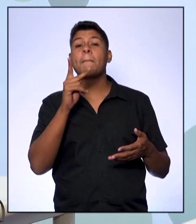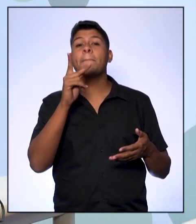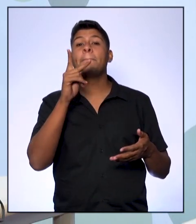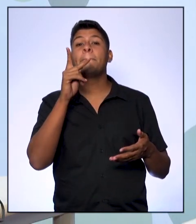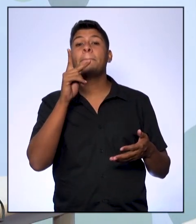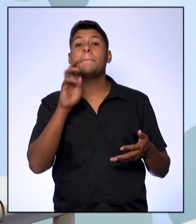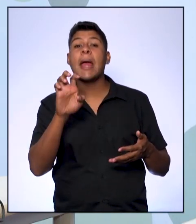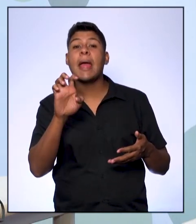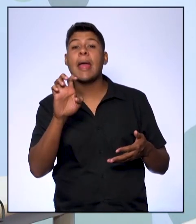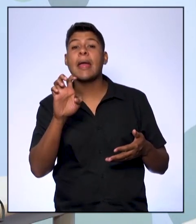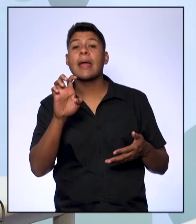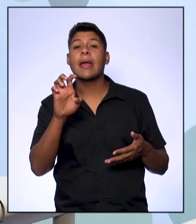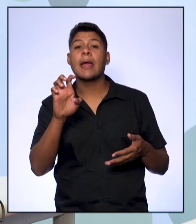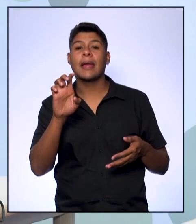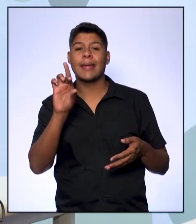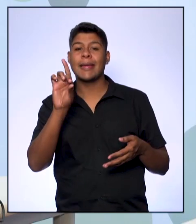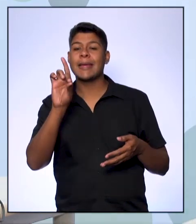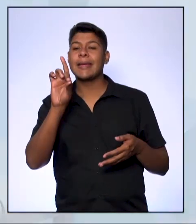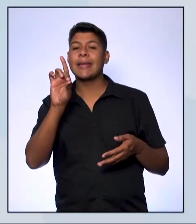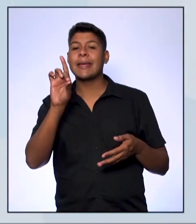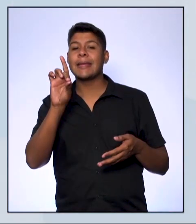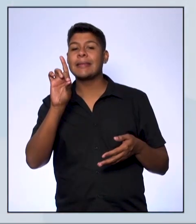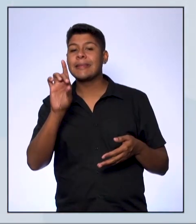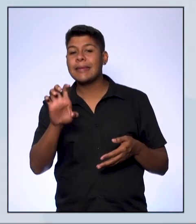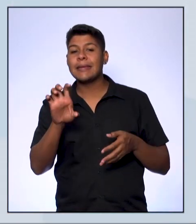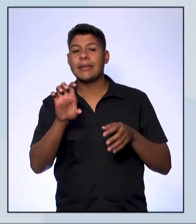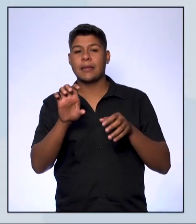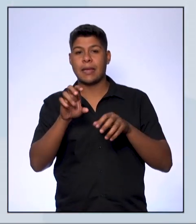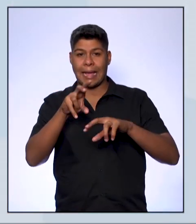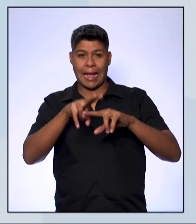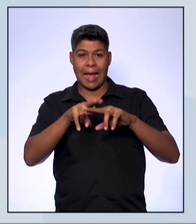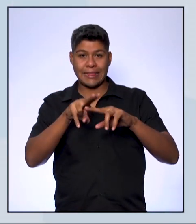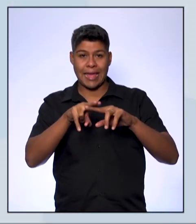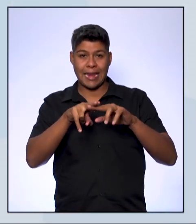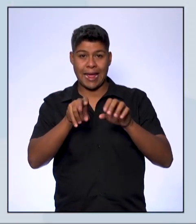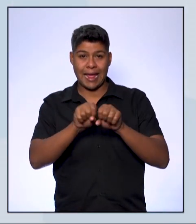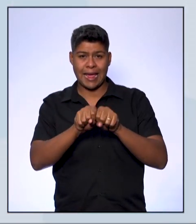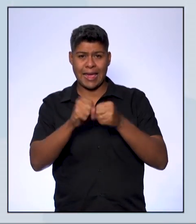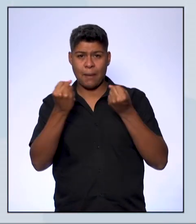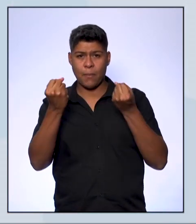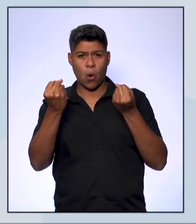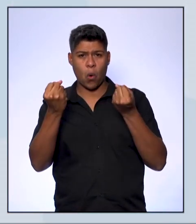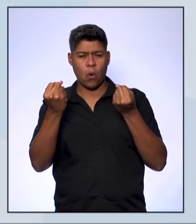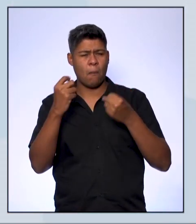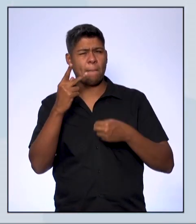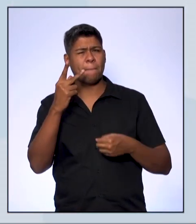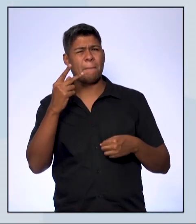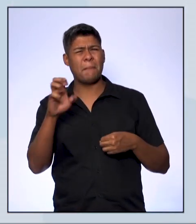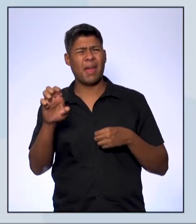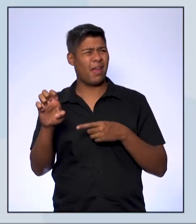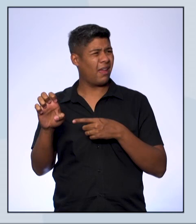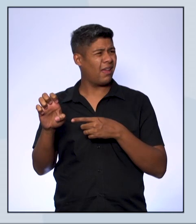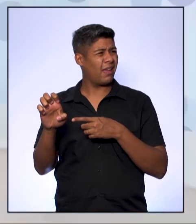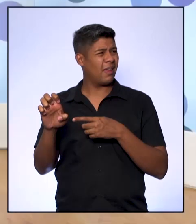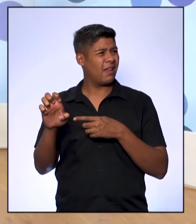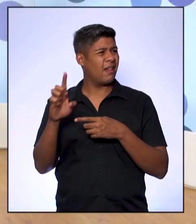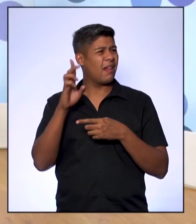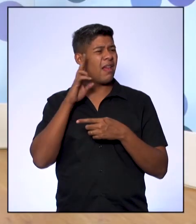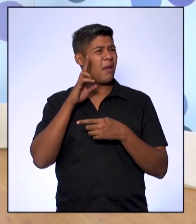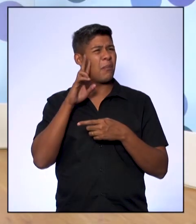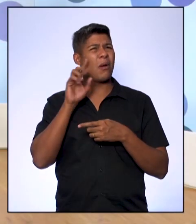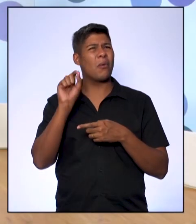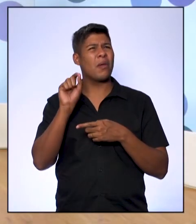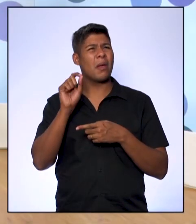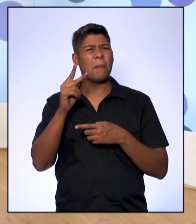de cadeira quebrou o pé da cadeira que o pé da cadeira quebrou nossa pé você lembra